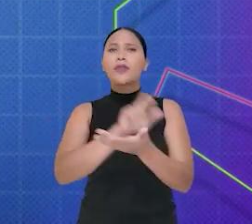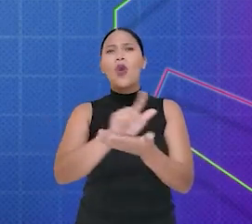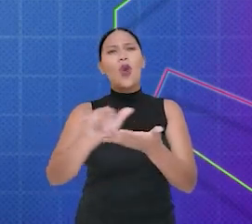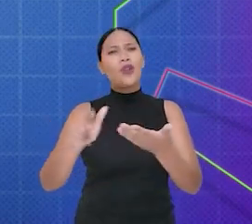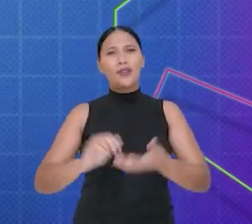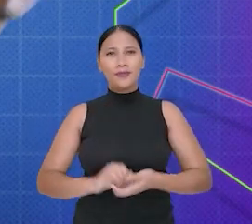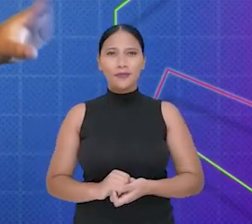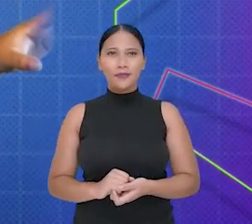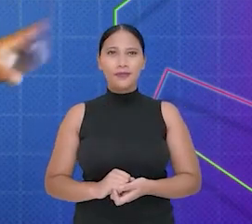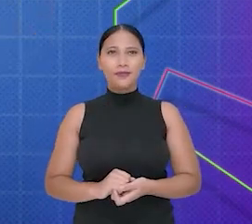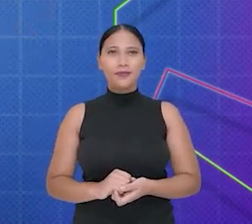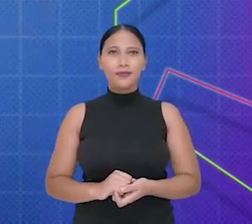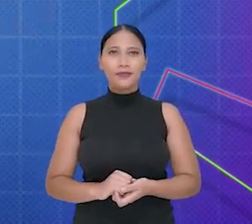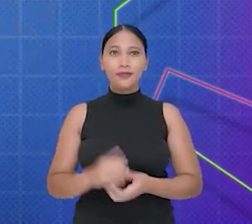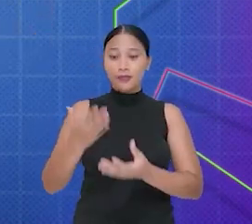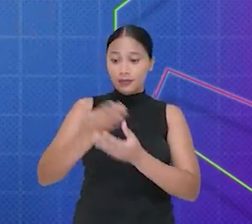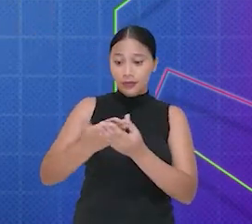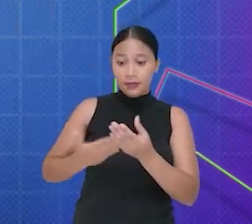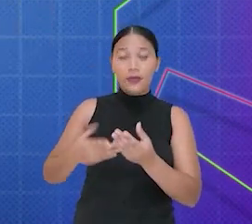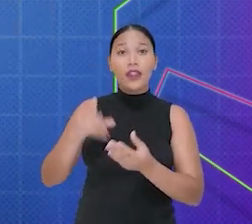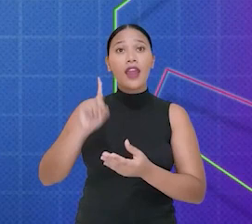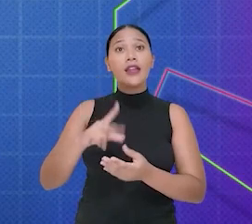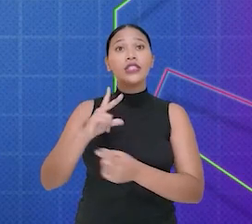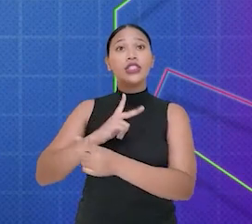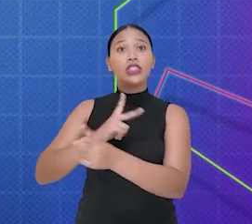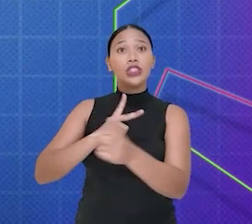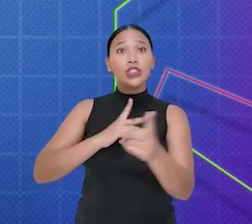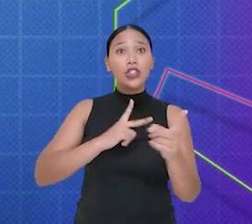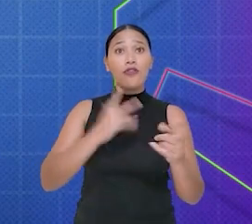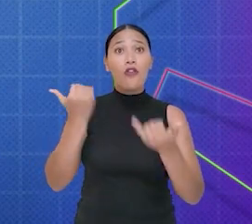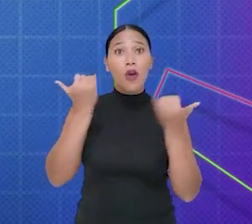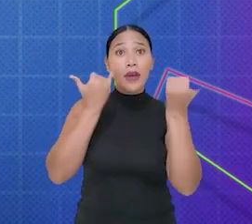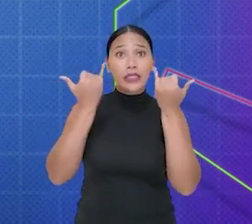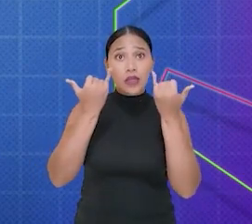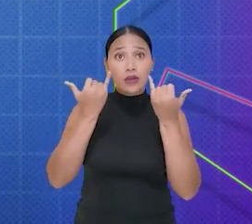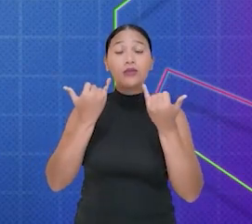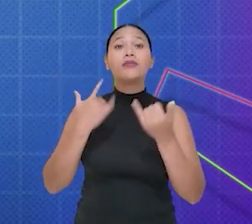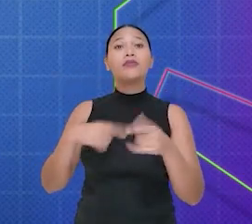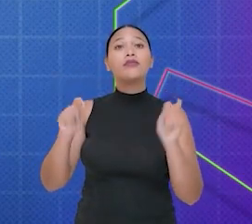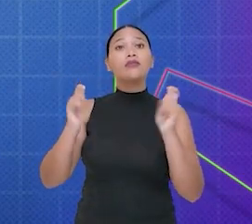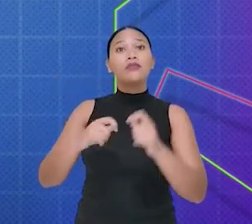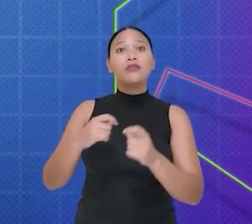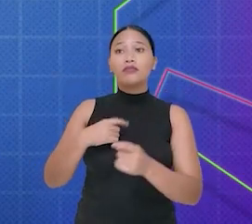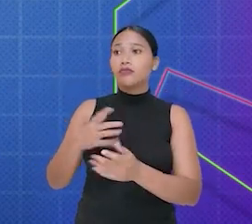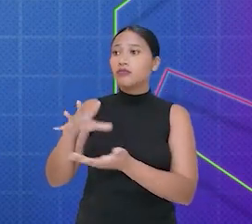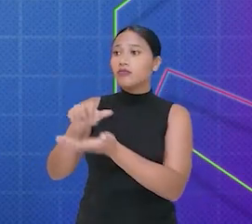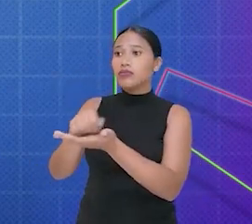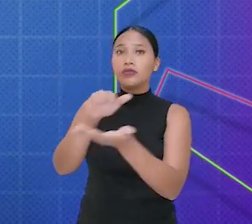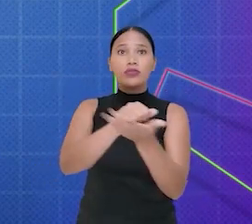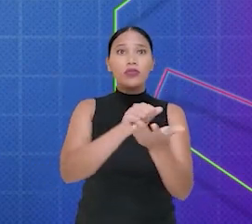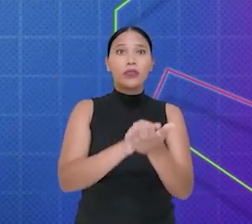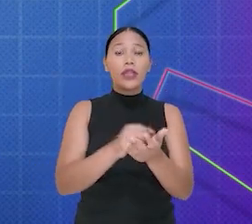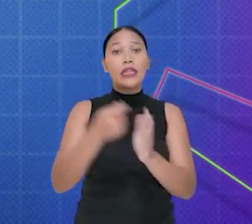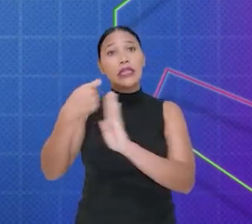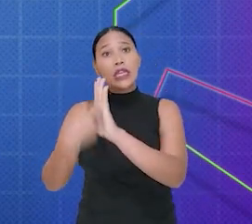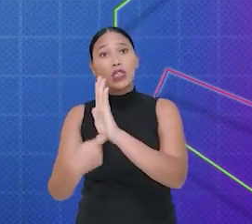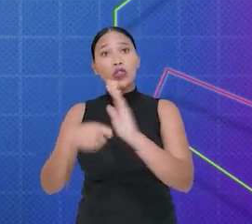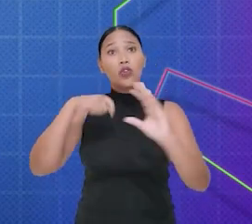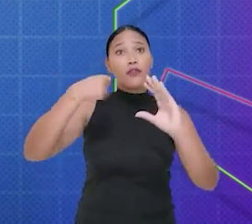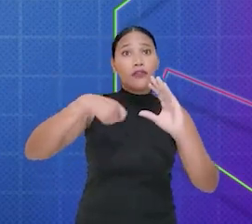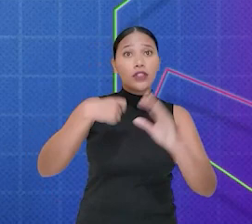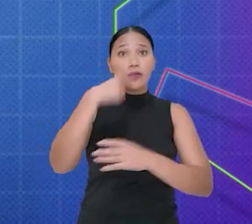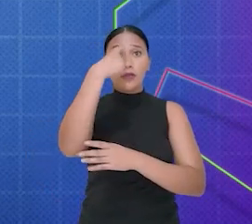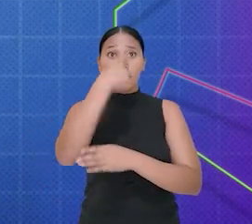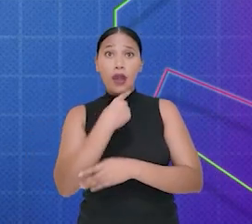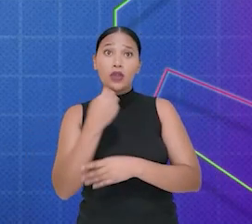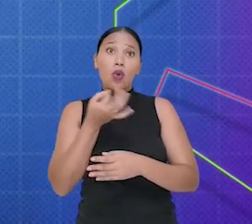vídeos, entre outros. Os arquivos são unidades individuais de informação que podem ser salvos em diferentes formatos, como